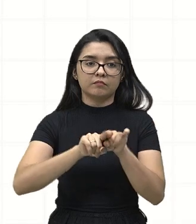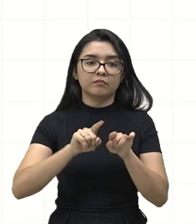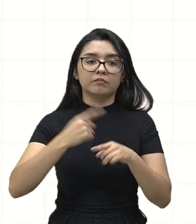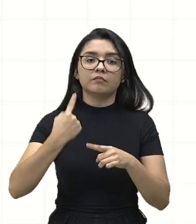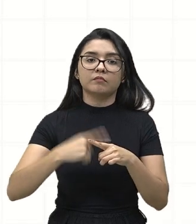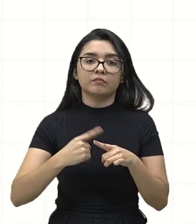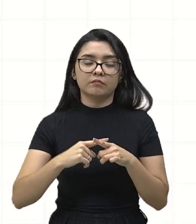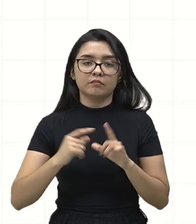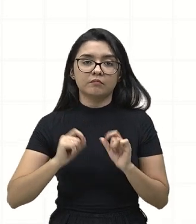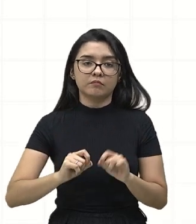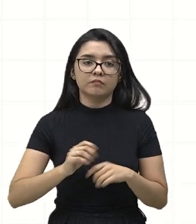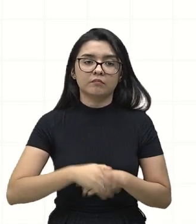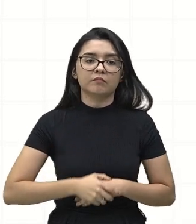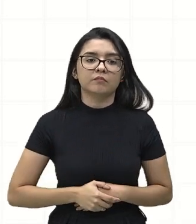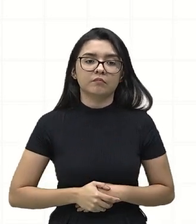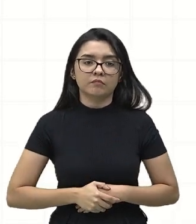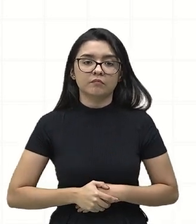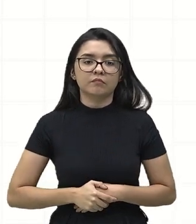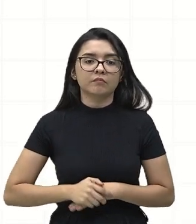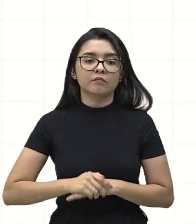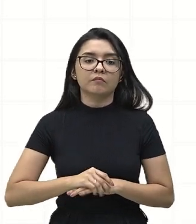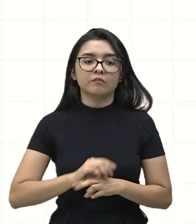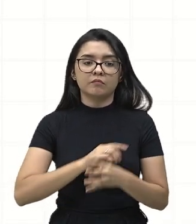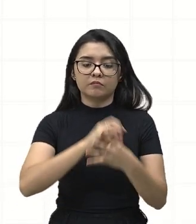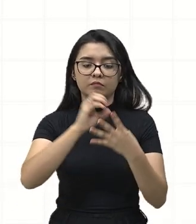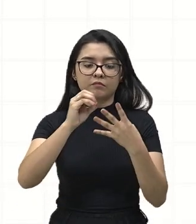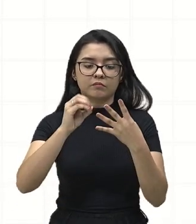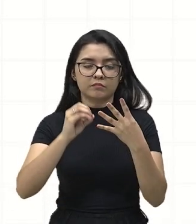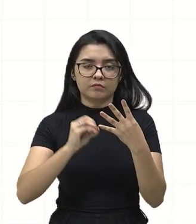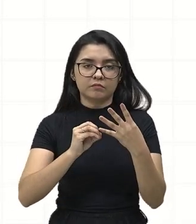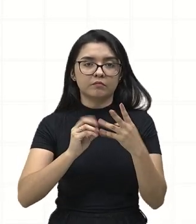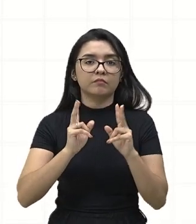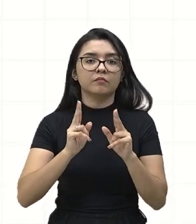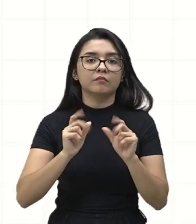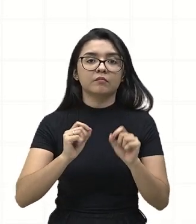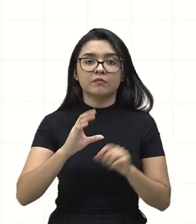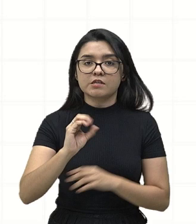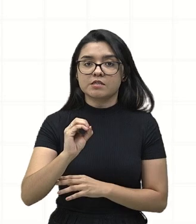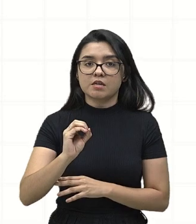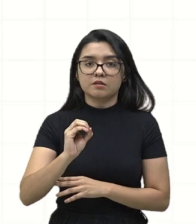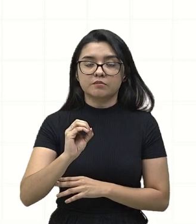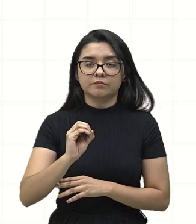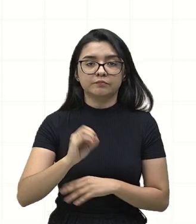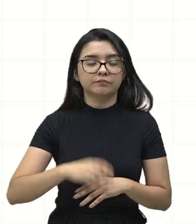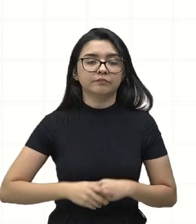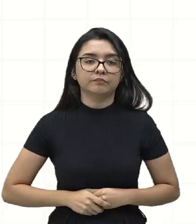quê? Porque os seus 3 últimos algarismos são iguais a 000.